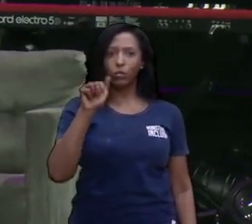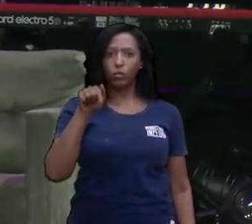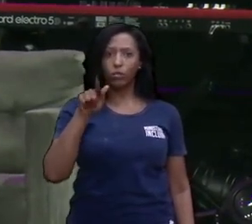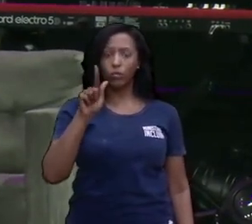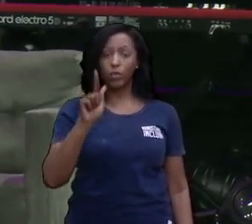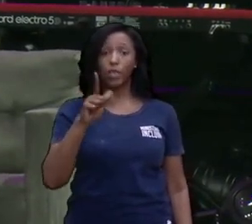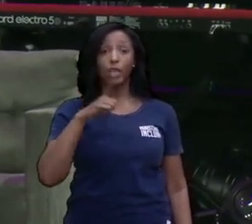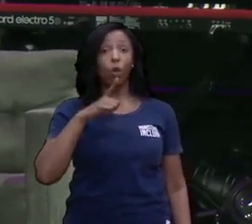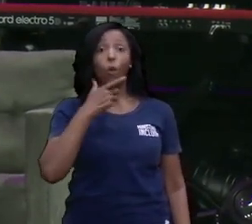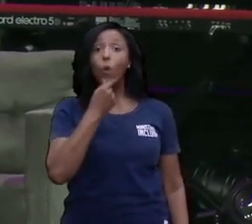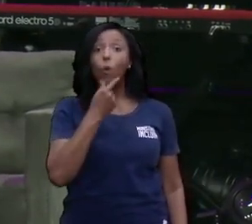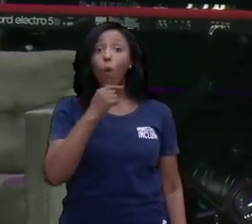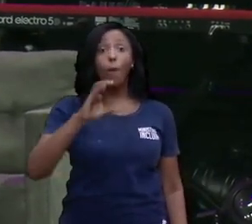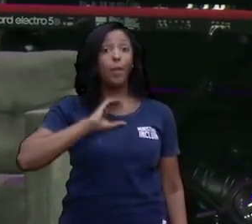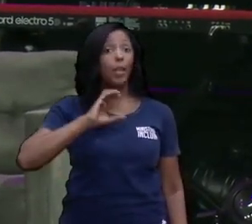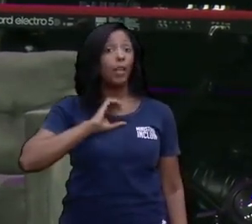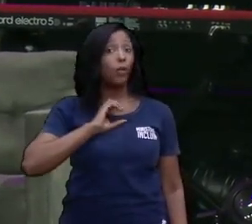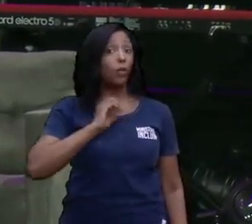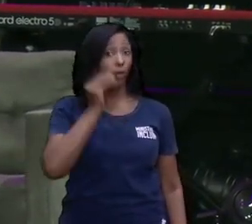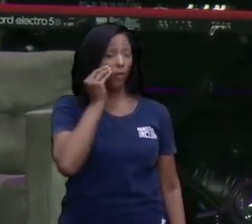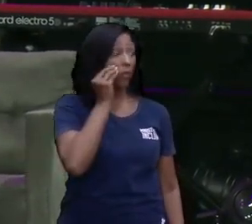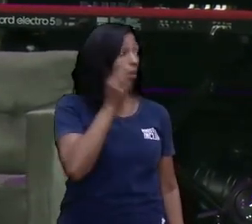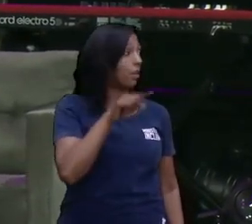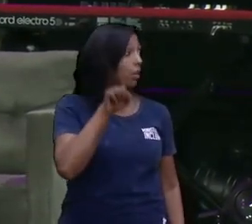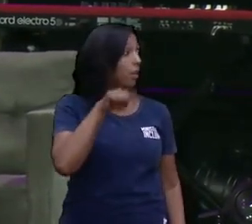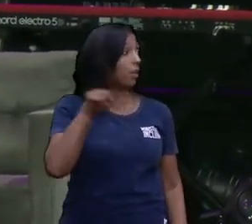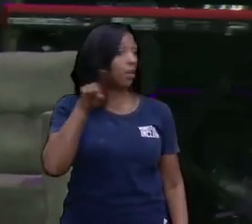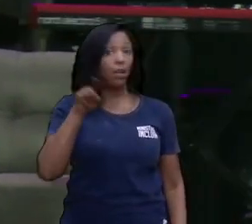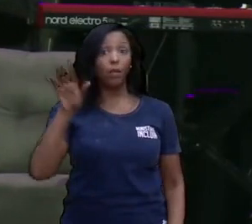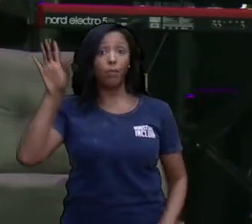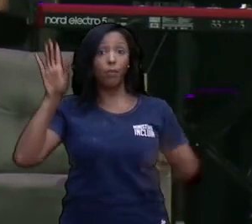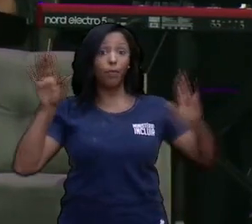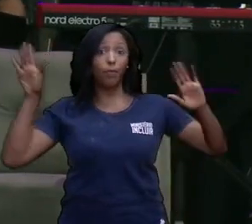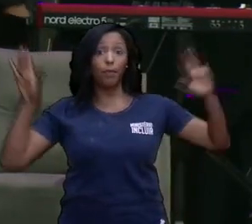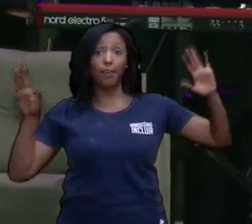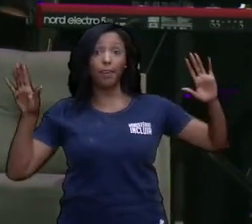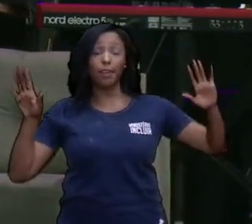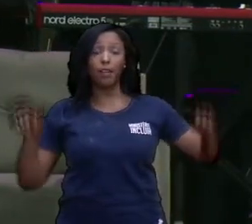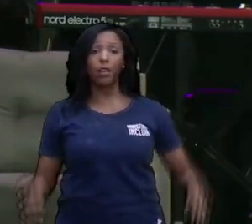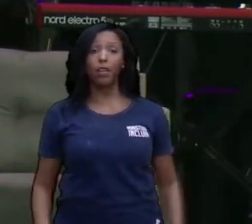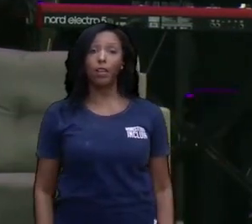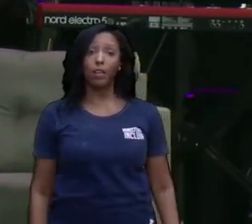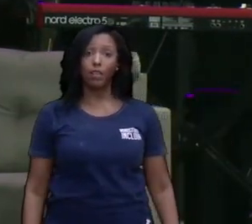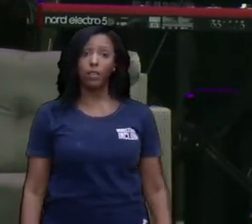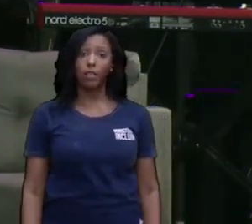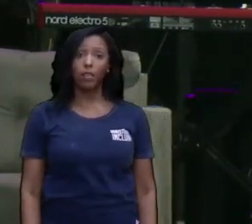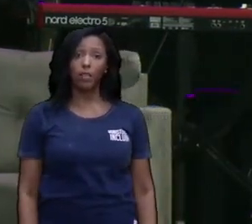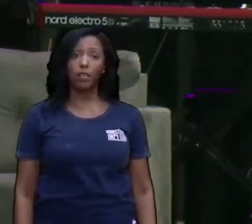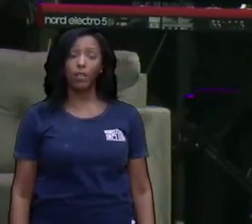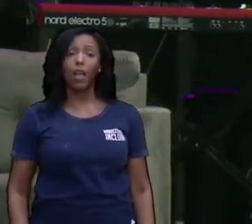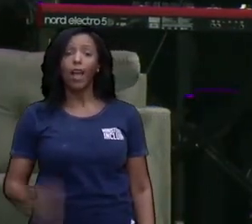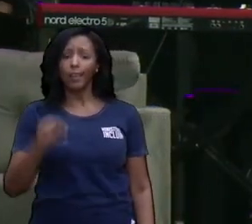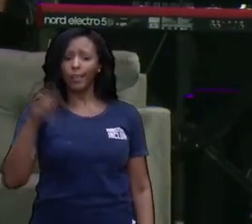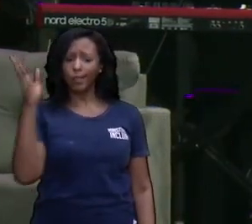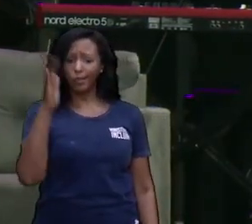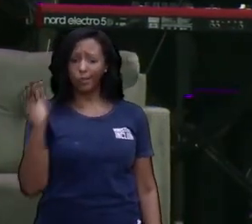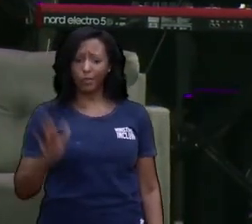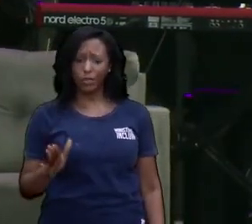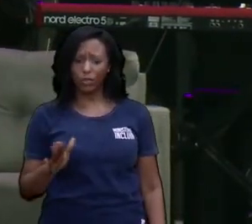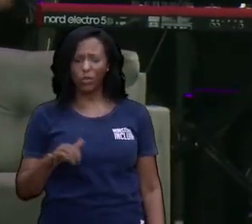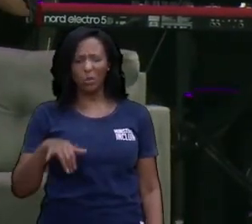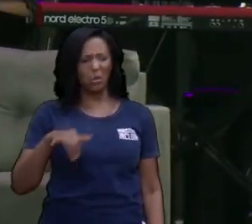dinheiro com esse cara de Vocês poderiam e aqui no Brasil você nunca tinha visto não sabe nem o nome dele nem eu sei